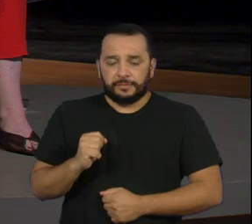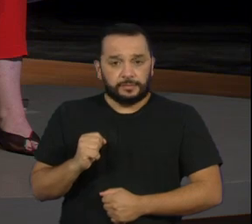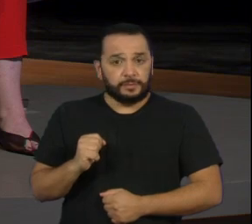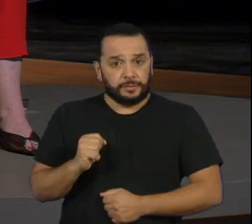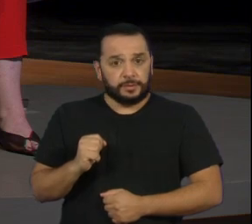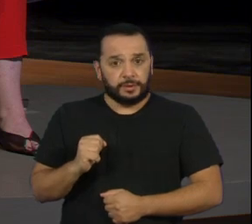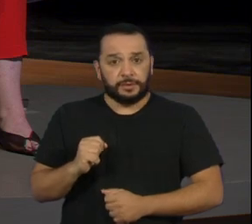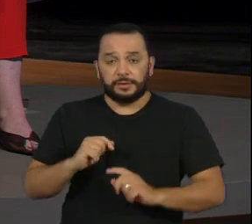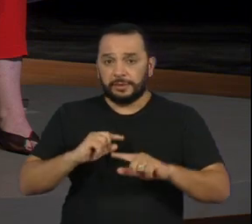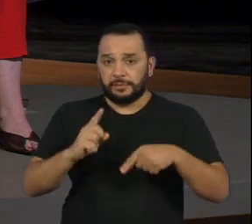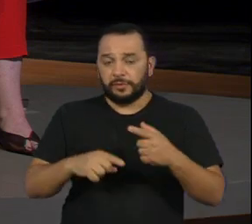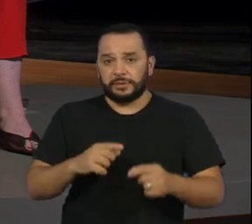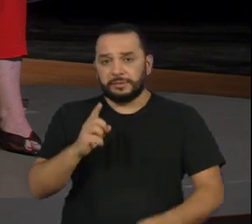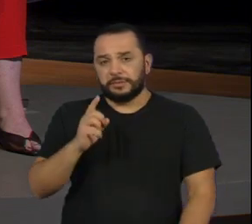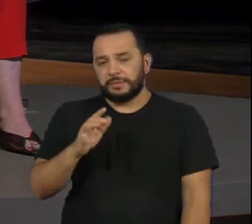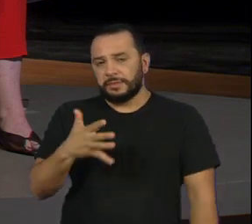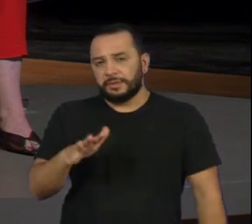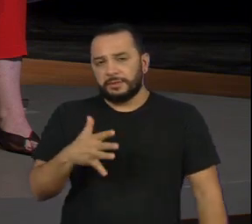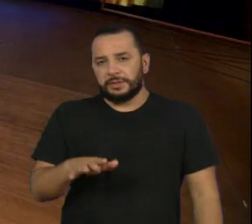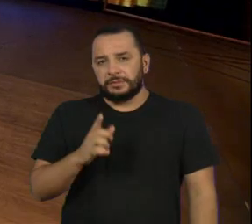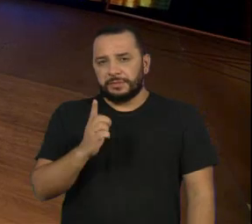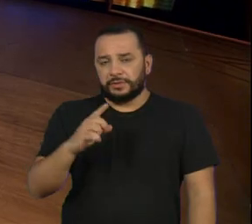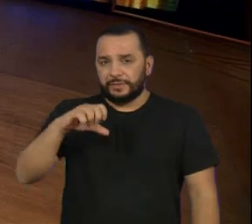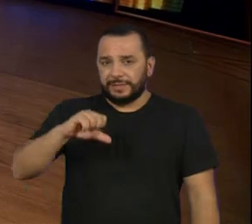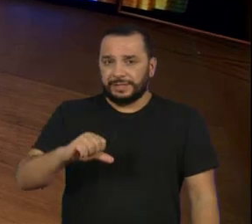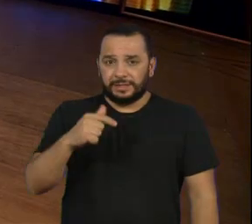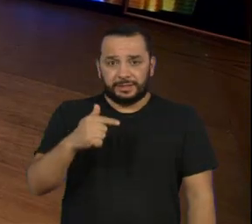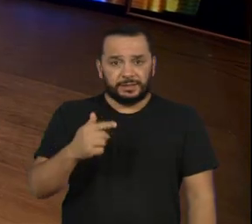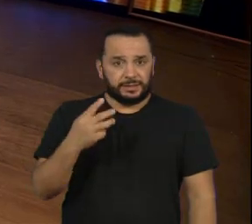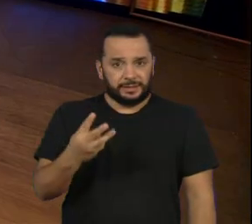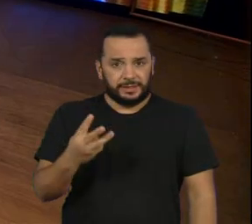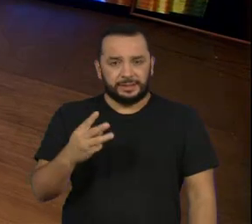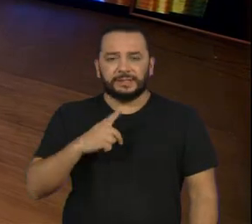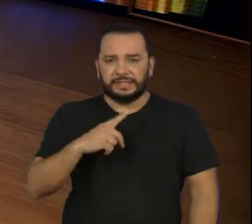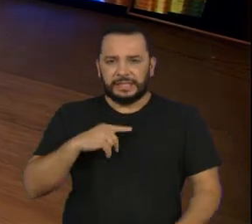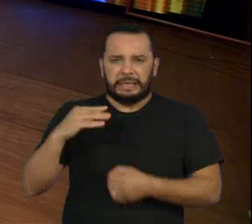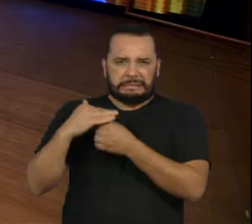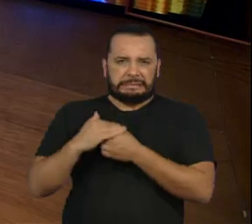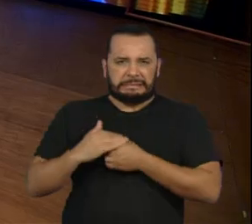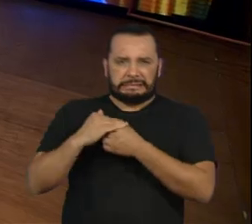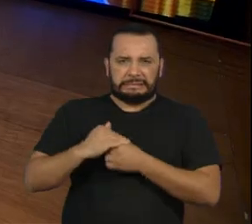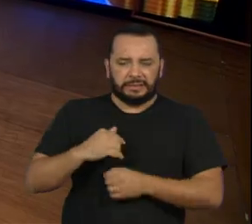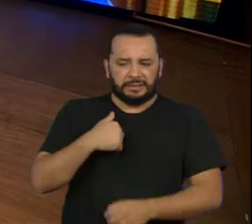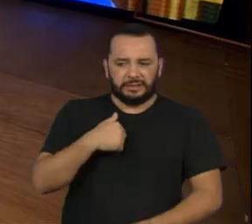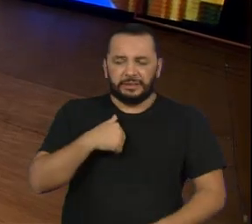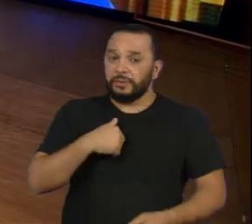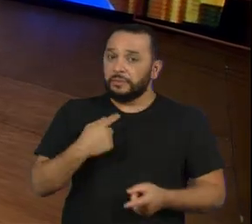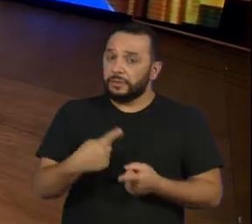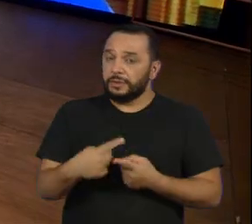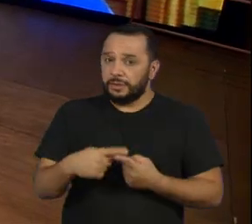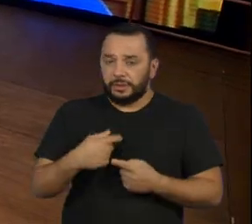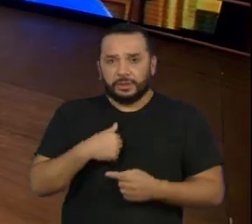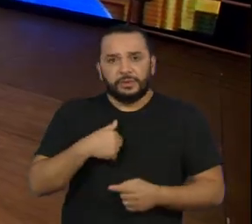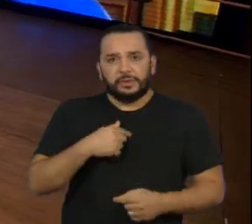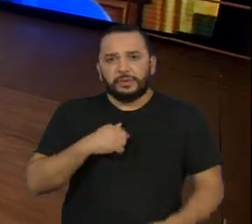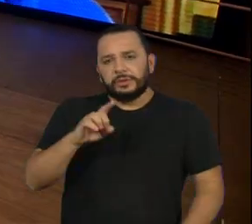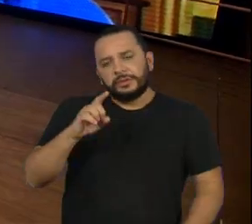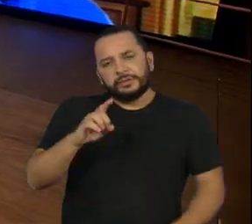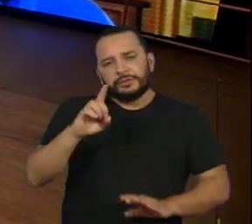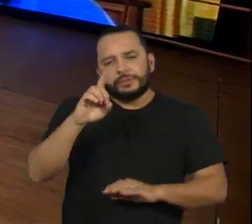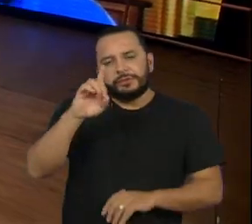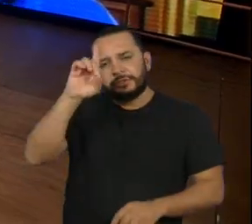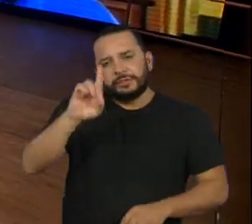Ali, por volta de 73, eu fui muito pressionado, porque eu era diretor de arte da Abril Cultural